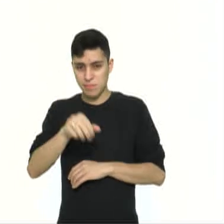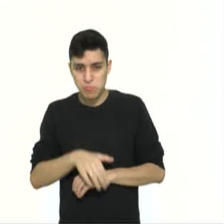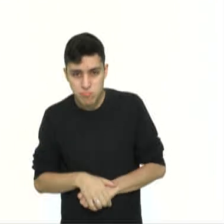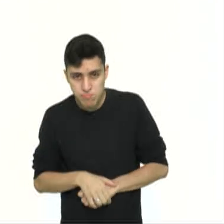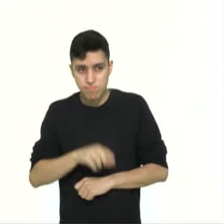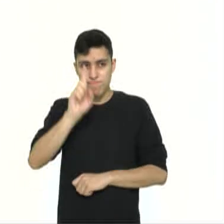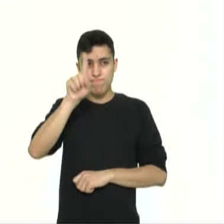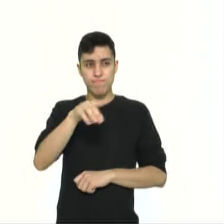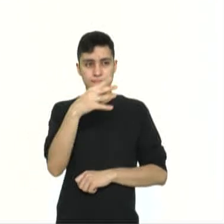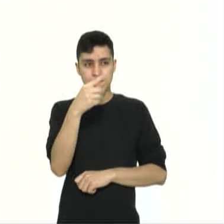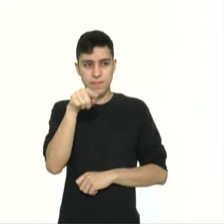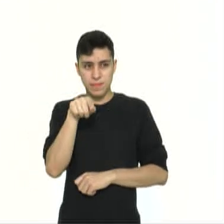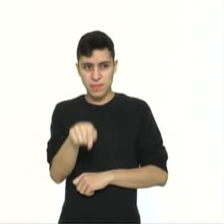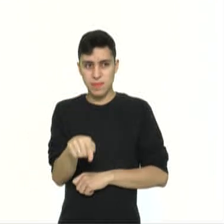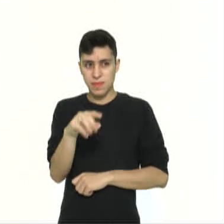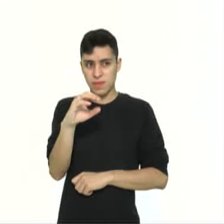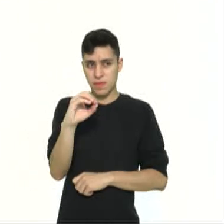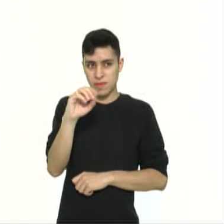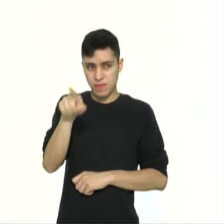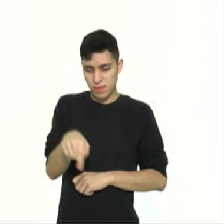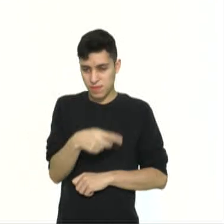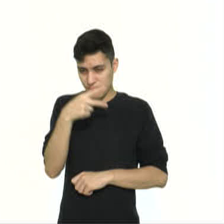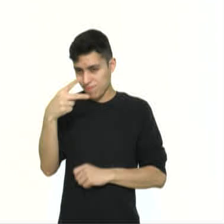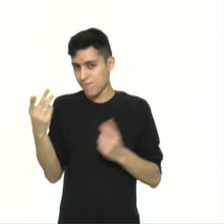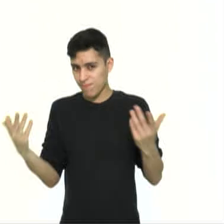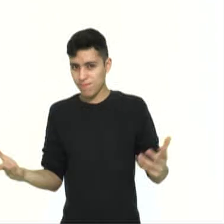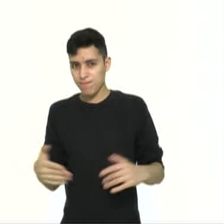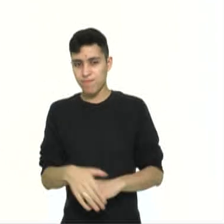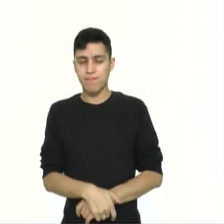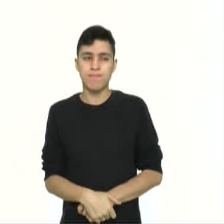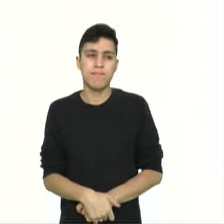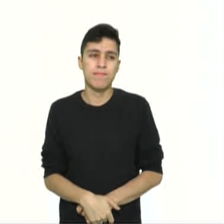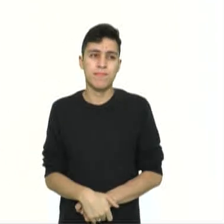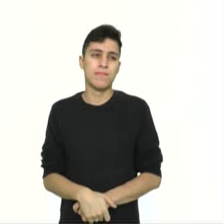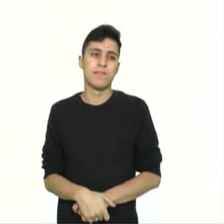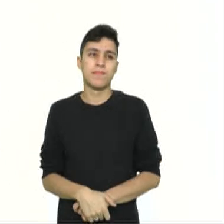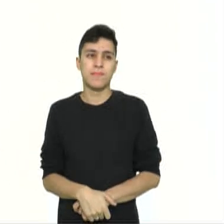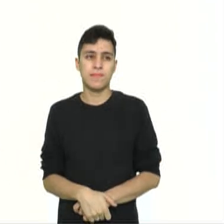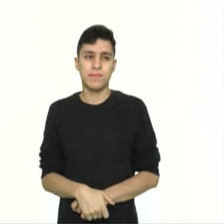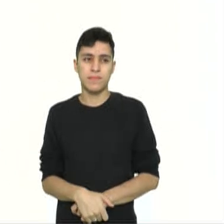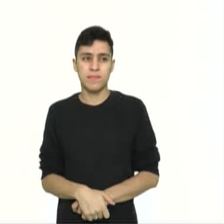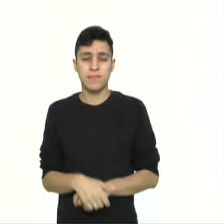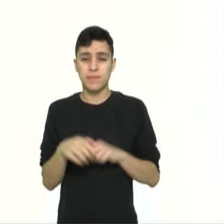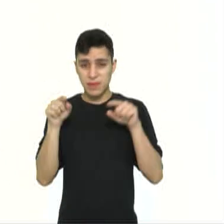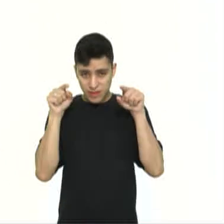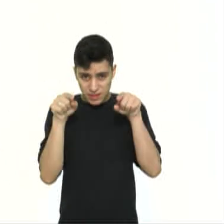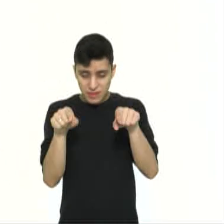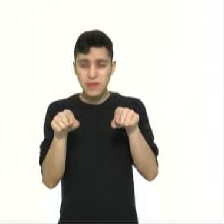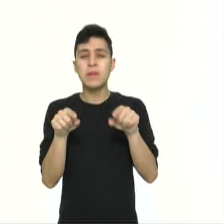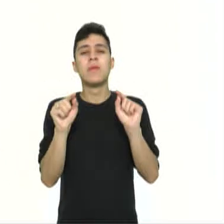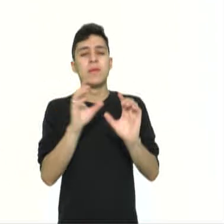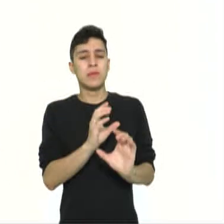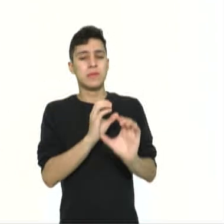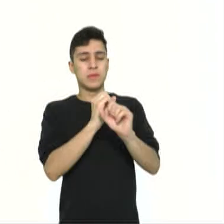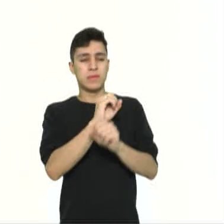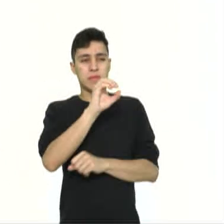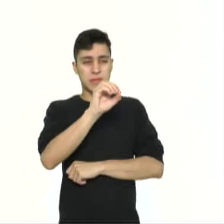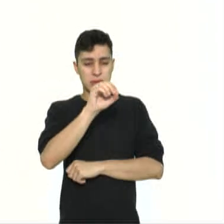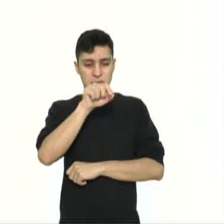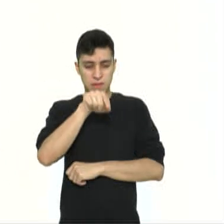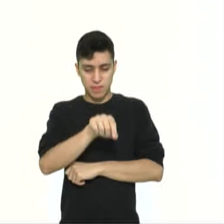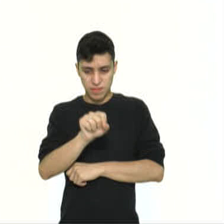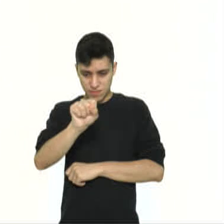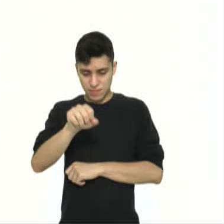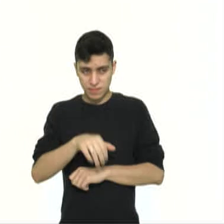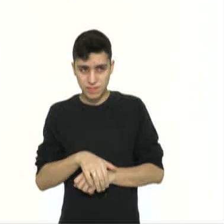é 4 vezes o valor do comprimento, no caso 4 vezes 0,2, e isso vai dar um total de 0,8.